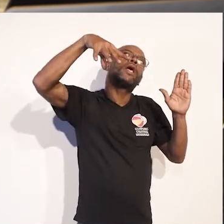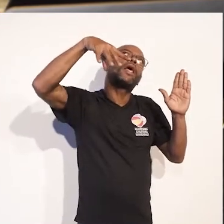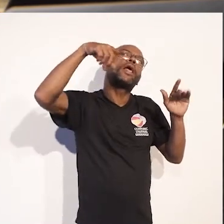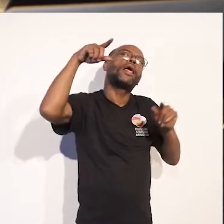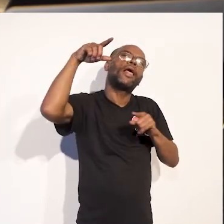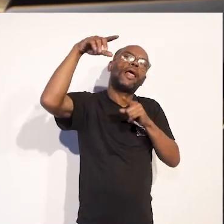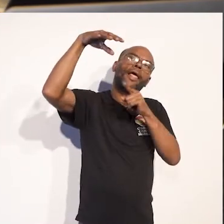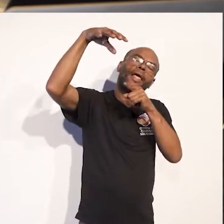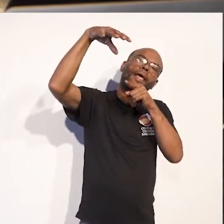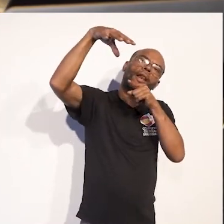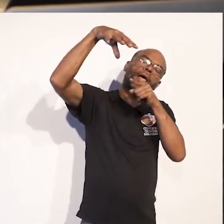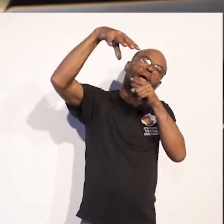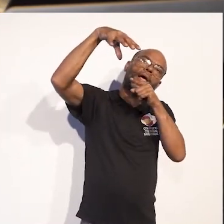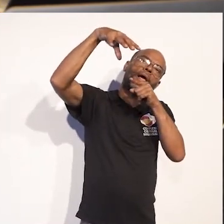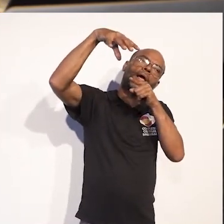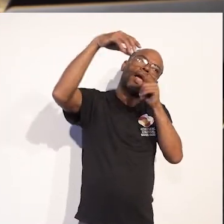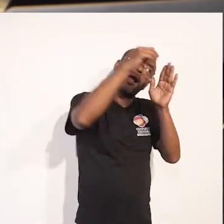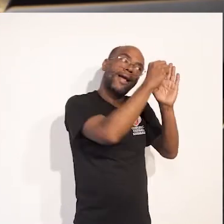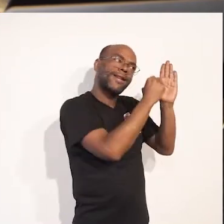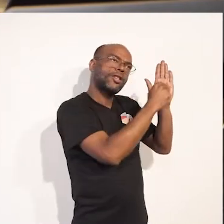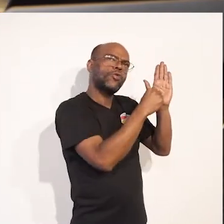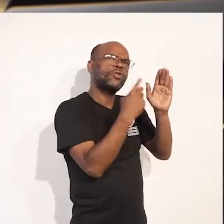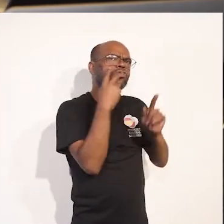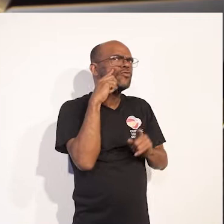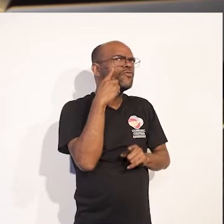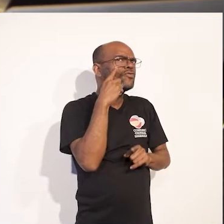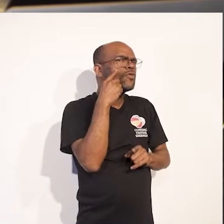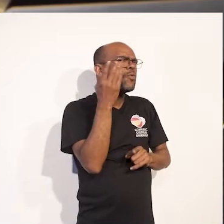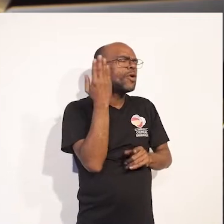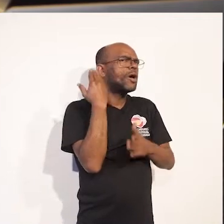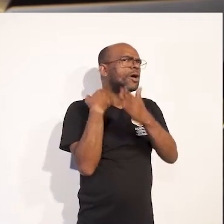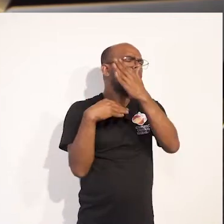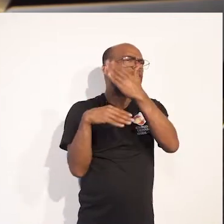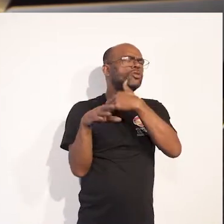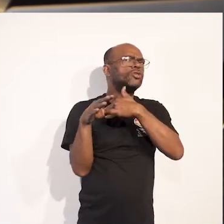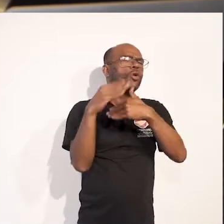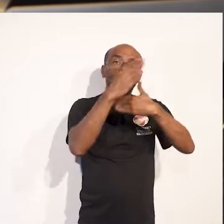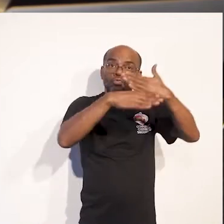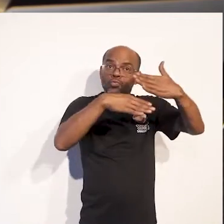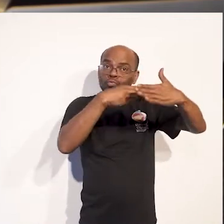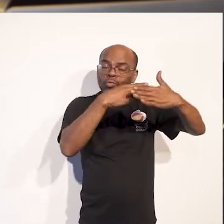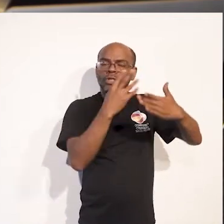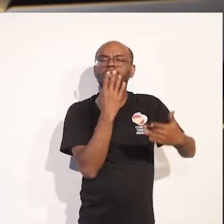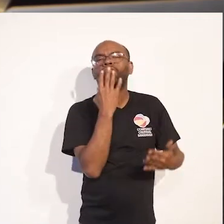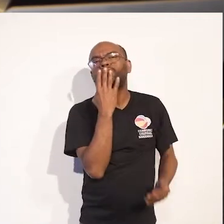ela é justamente aquele gráfico que a gente viu, que são todas as cores